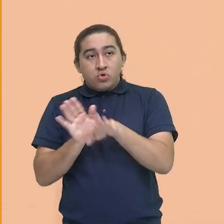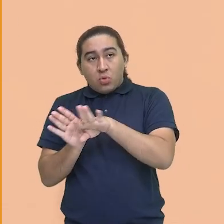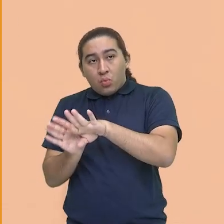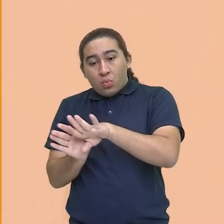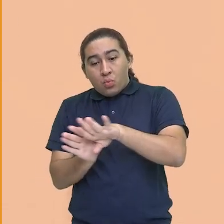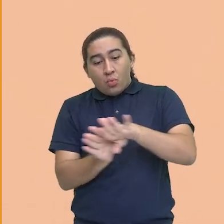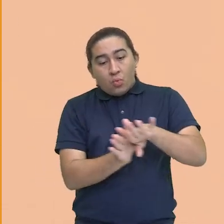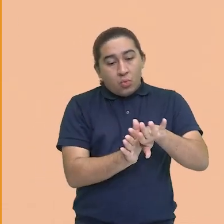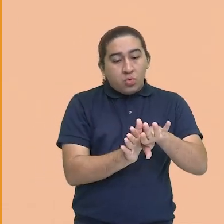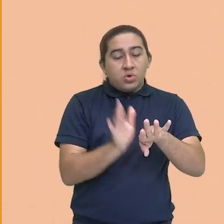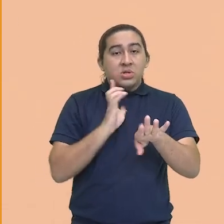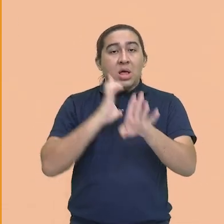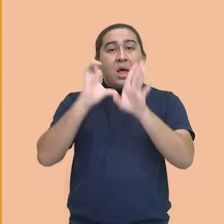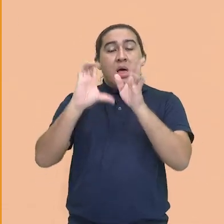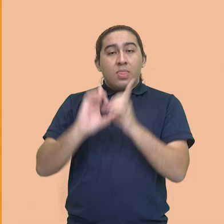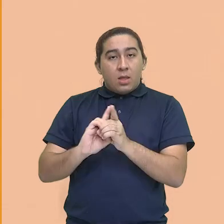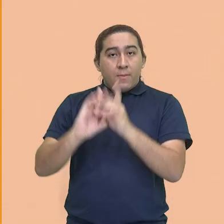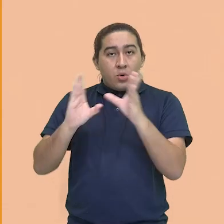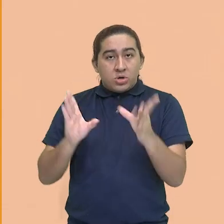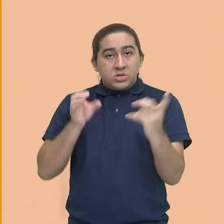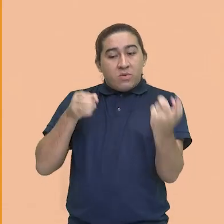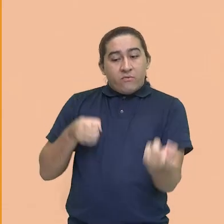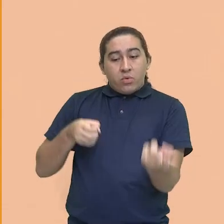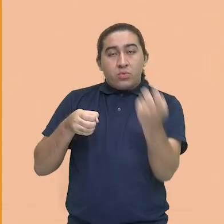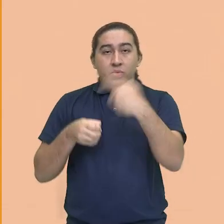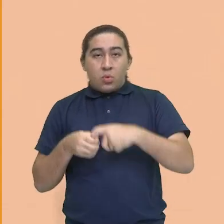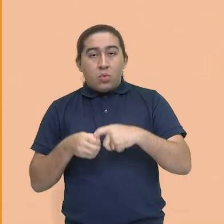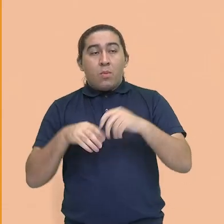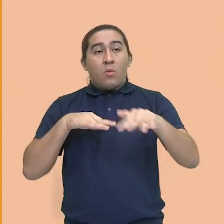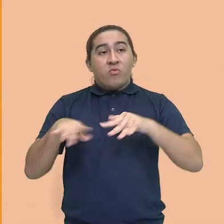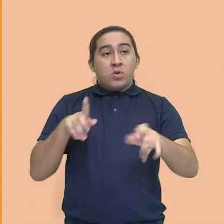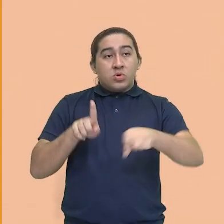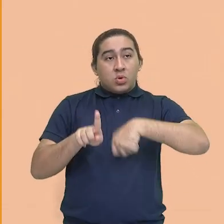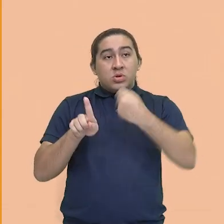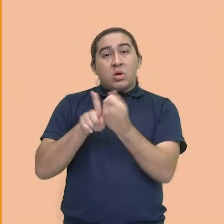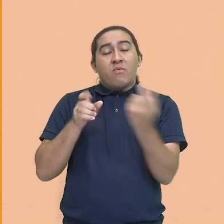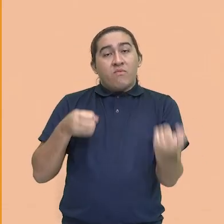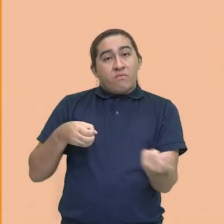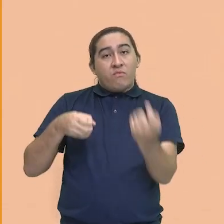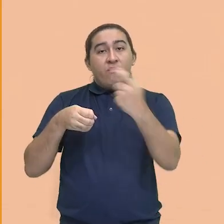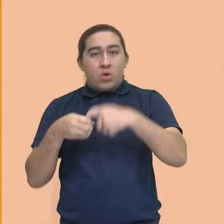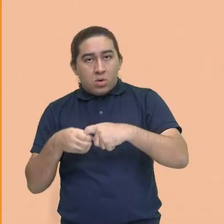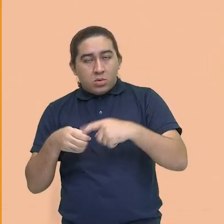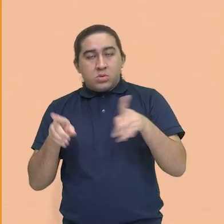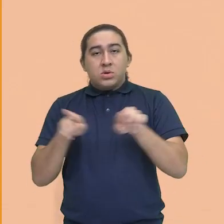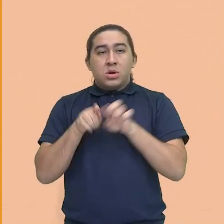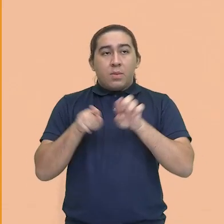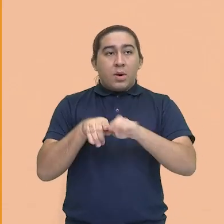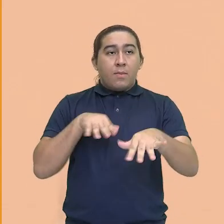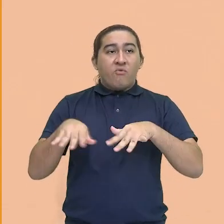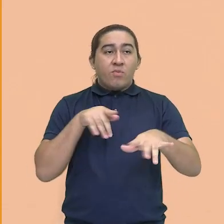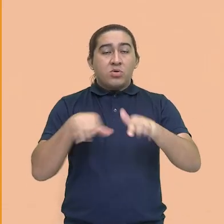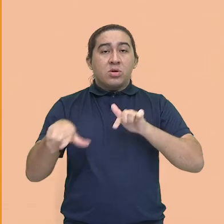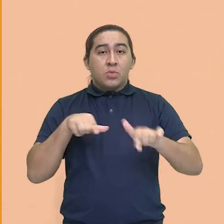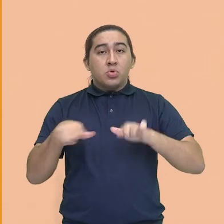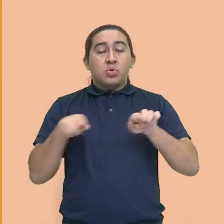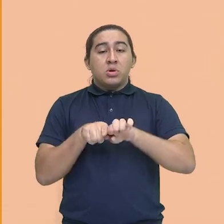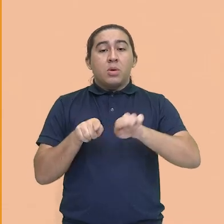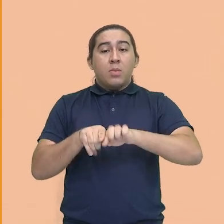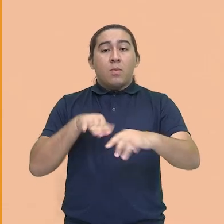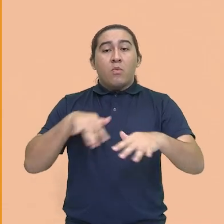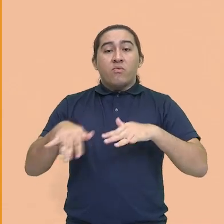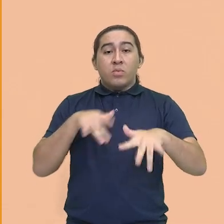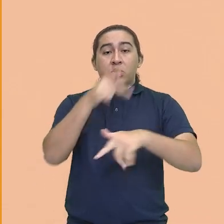de redemocratização, né? Os movimentos sociais voltam a ter aí alguma relevância, movimentos de trabalhadores e também o movimento